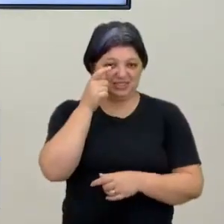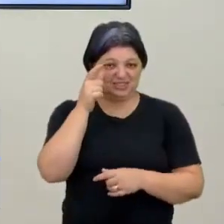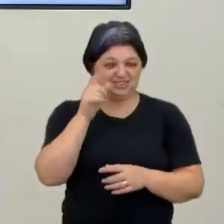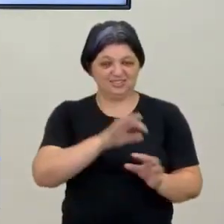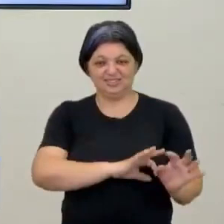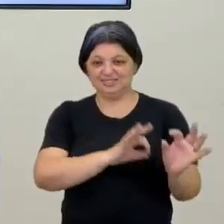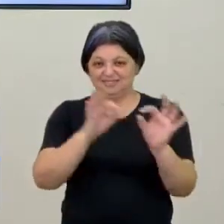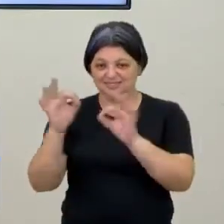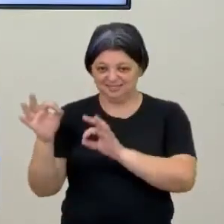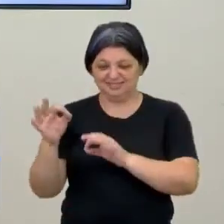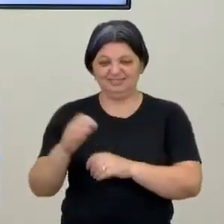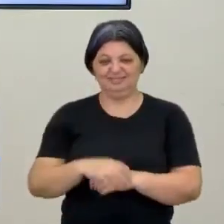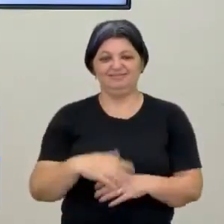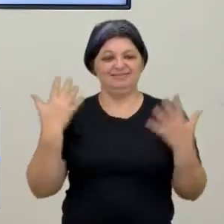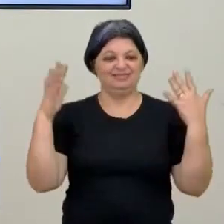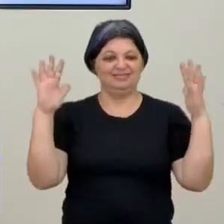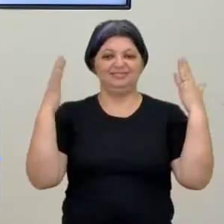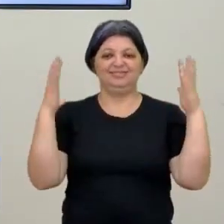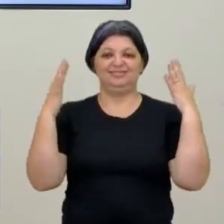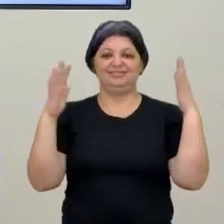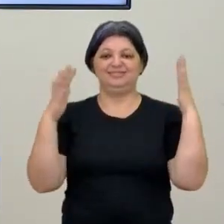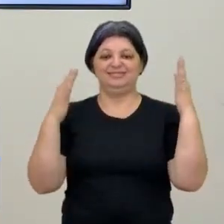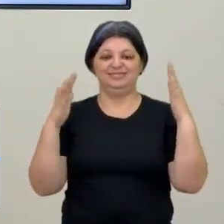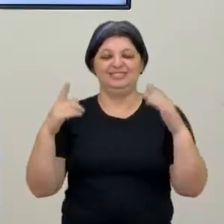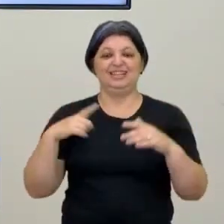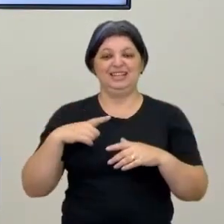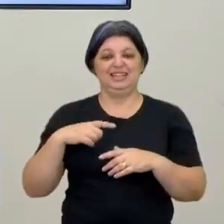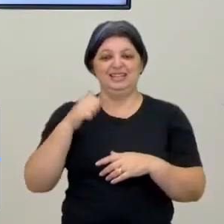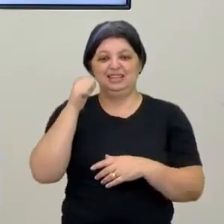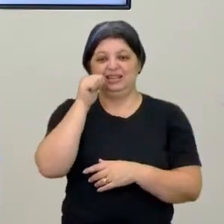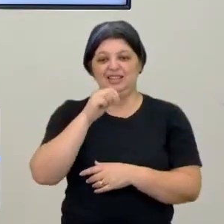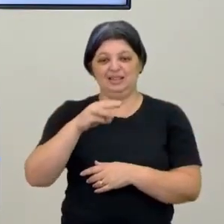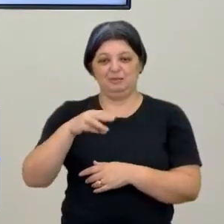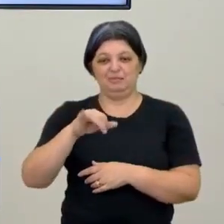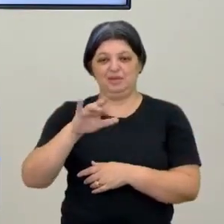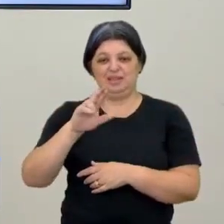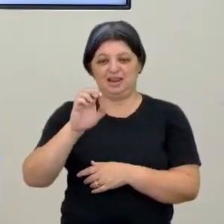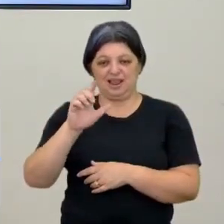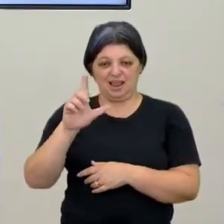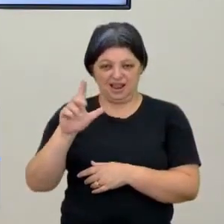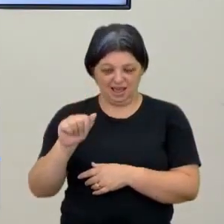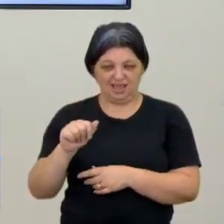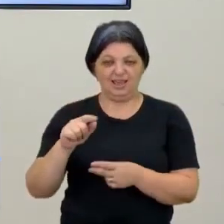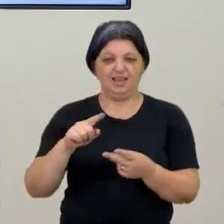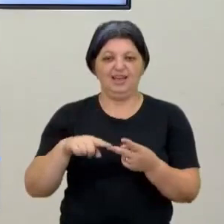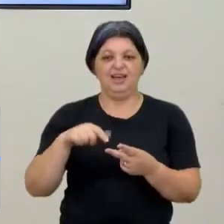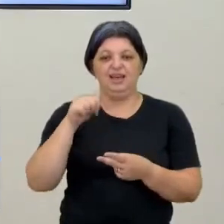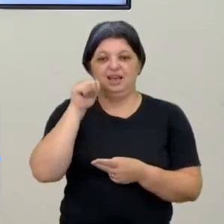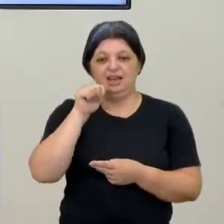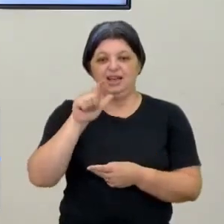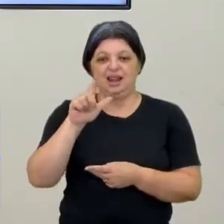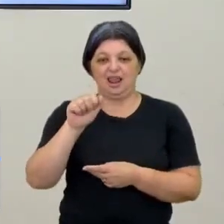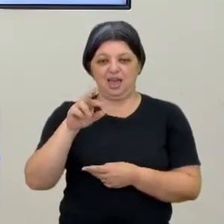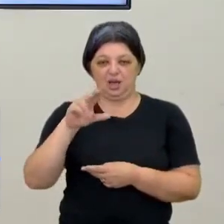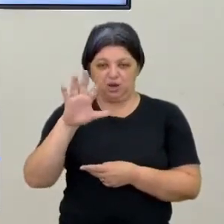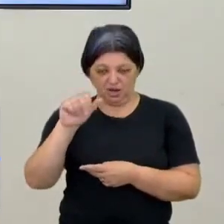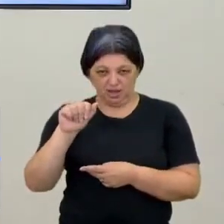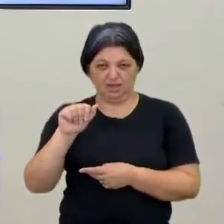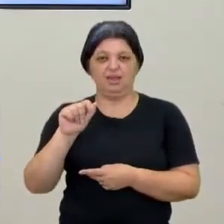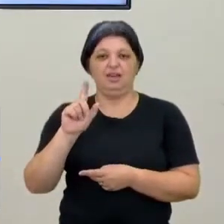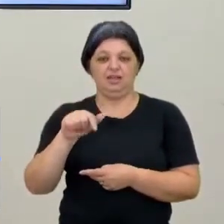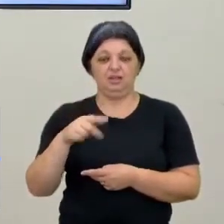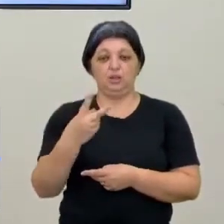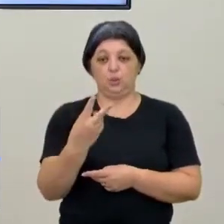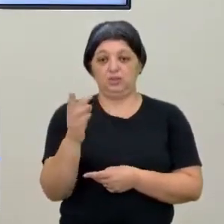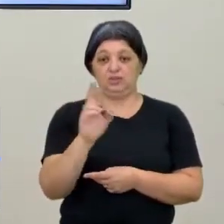acompanhando. Muito bem, ó. Tem a Mirella que achou R$2, a Sara, a Laura falou que deu R$2 também, que ela sabe fazer de